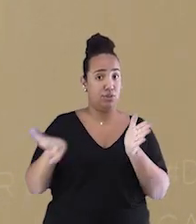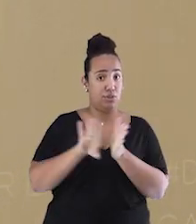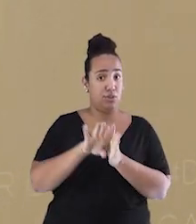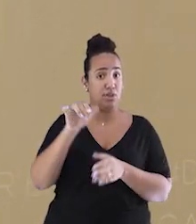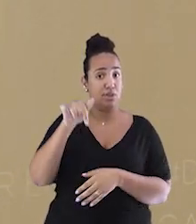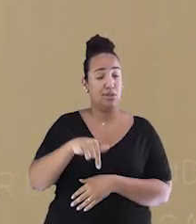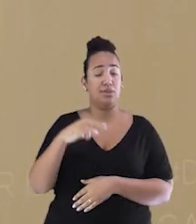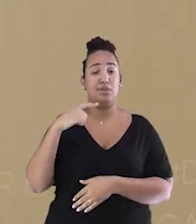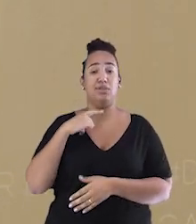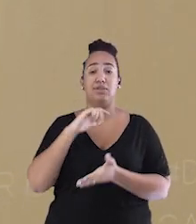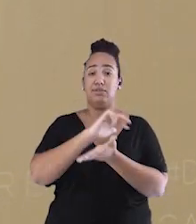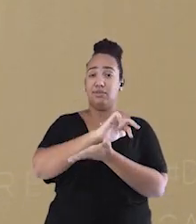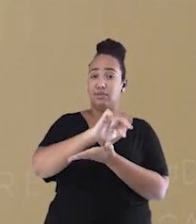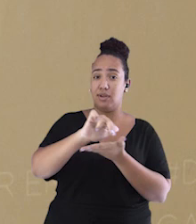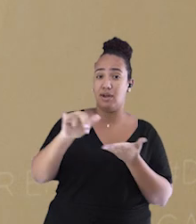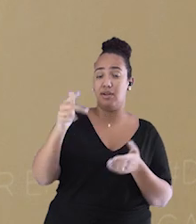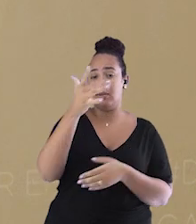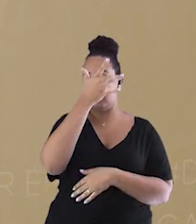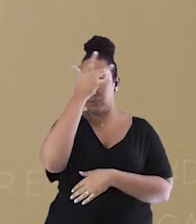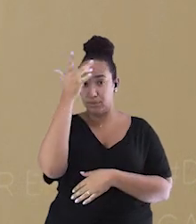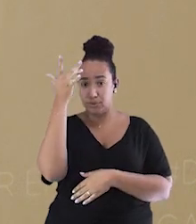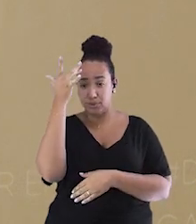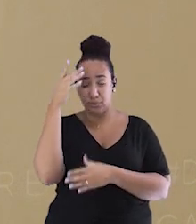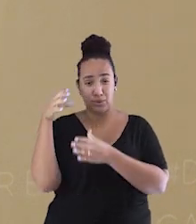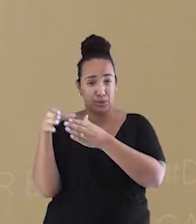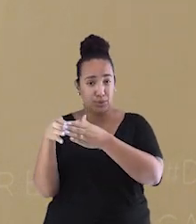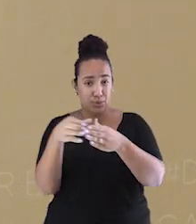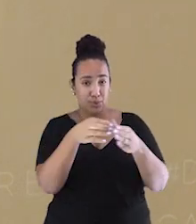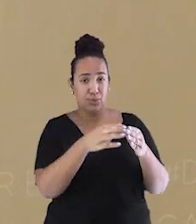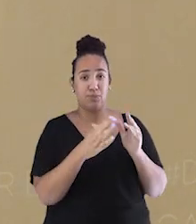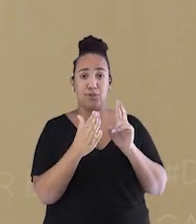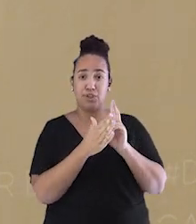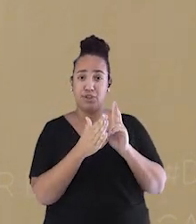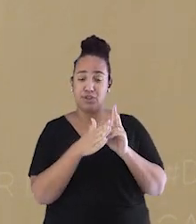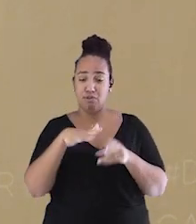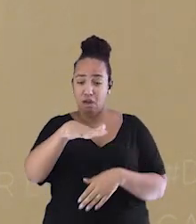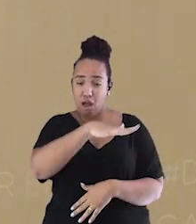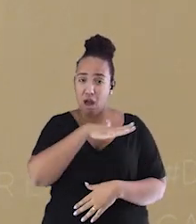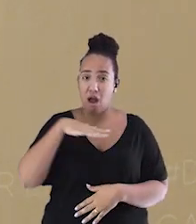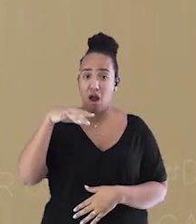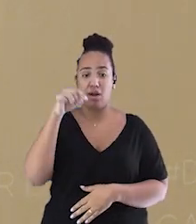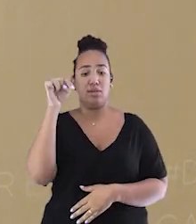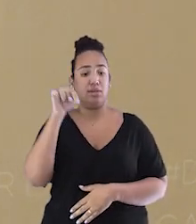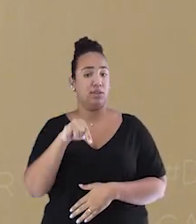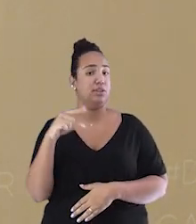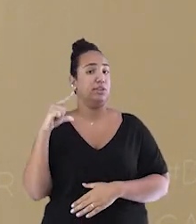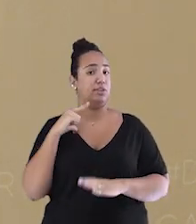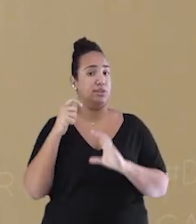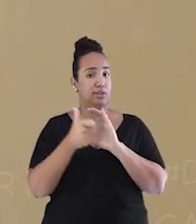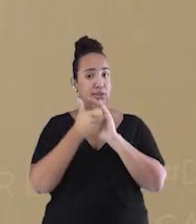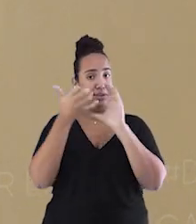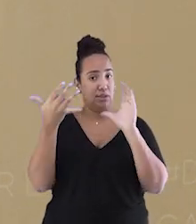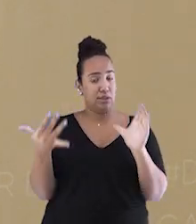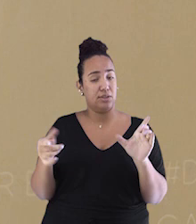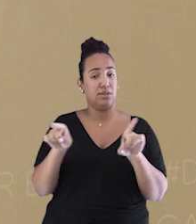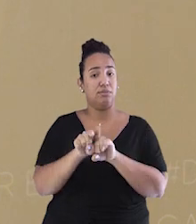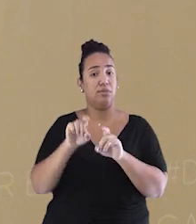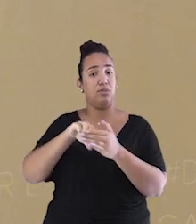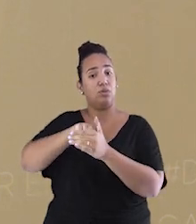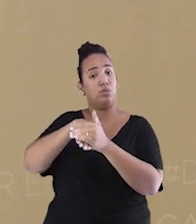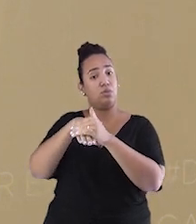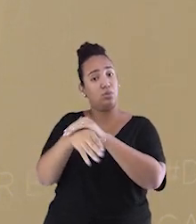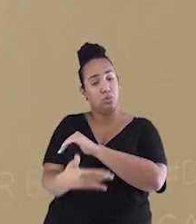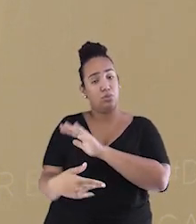havia milhares de nações indígenas espalhadas pelo território, com características e